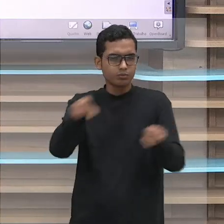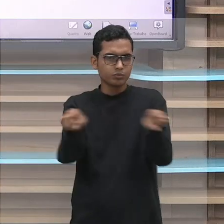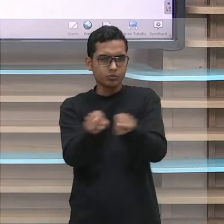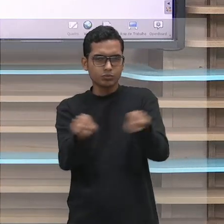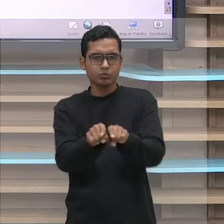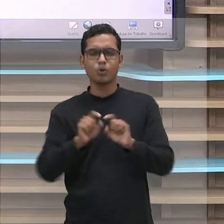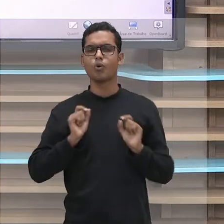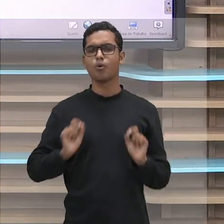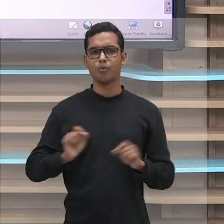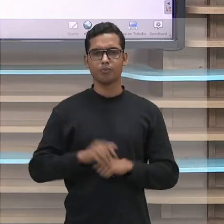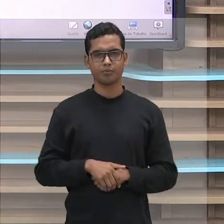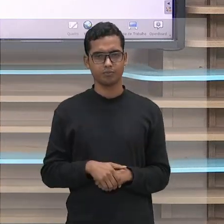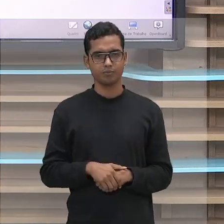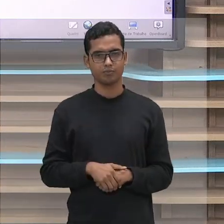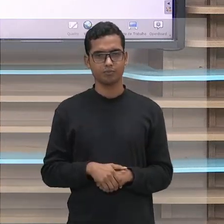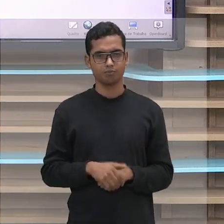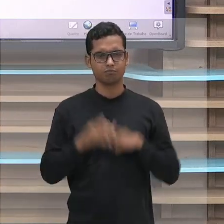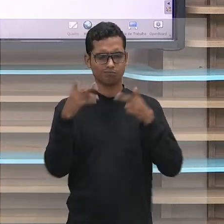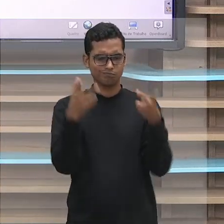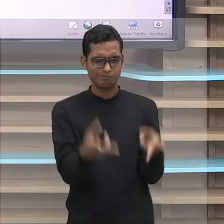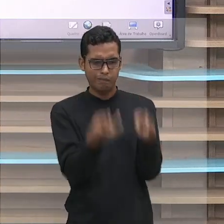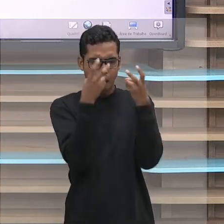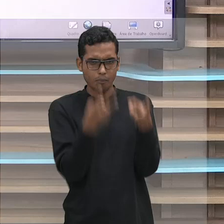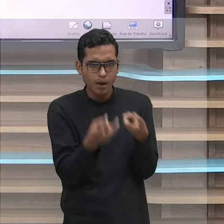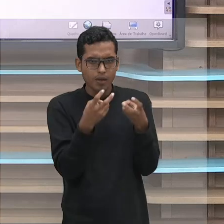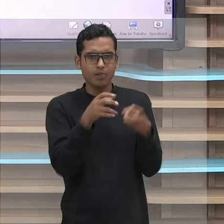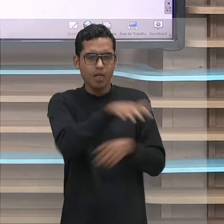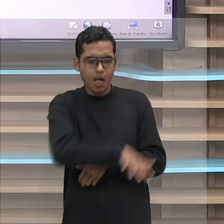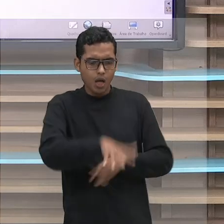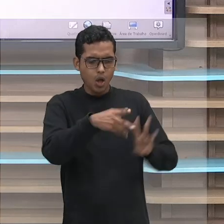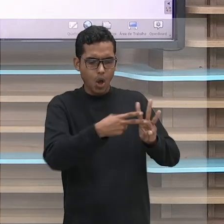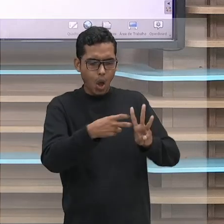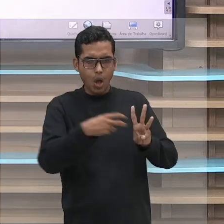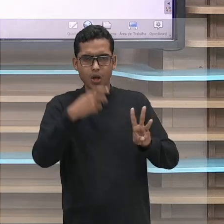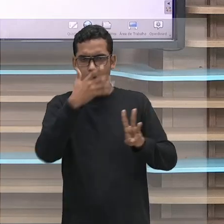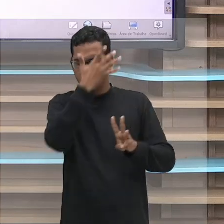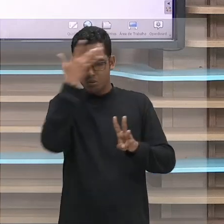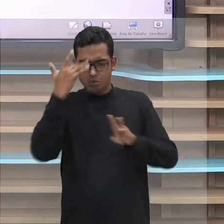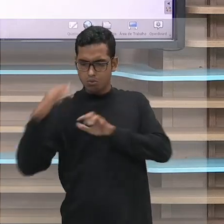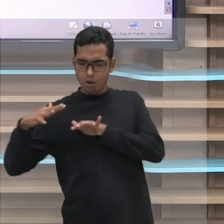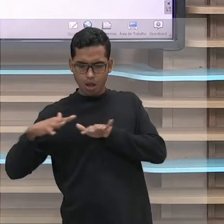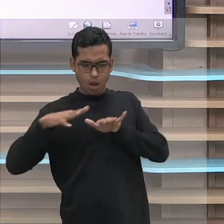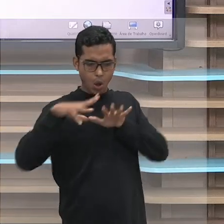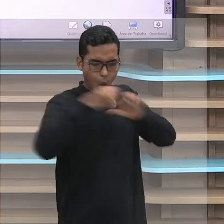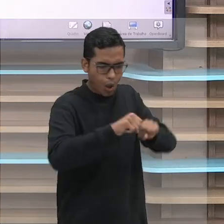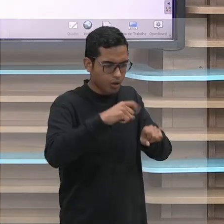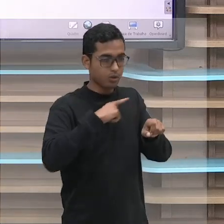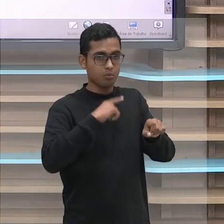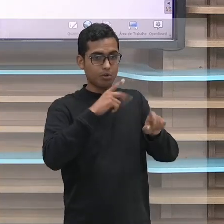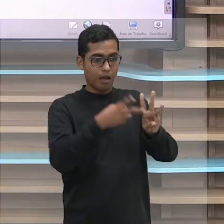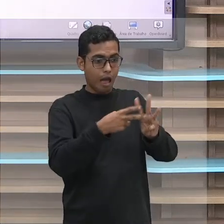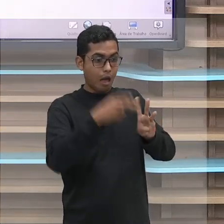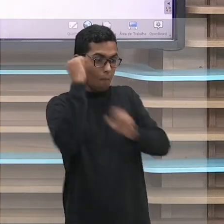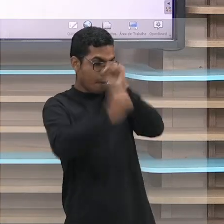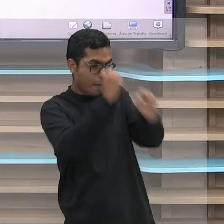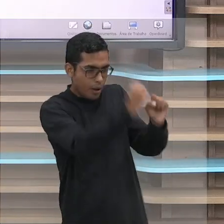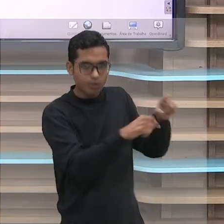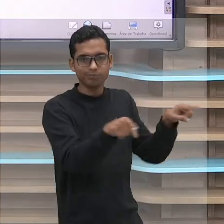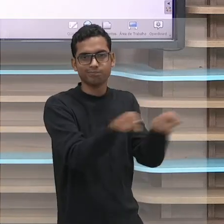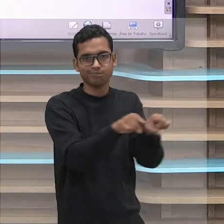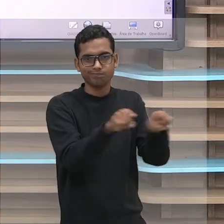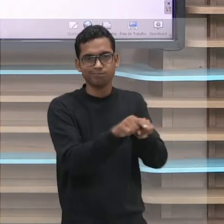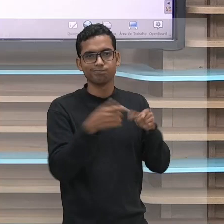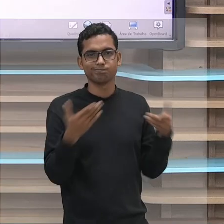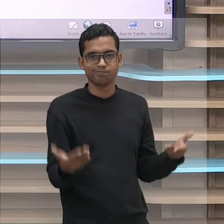essa questão da exploração de terras indígenas, né, a matança e etc. Então, esses artistas eles vão